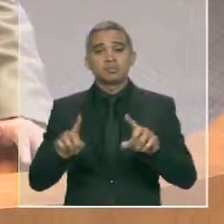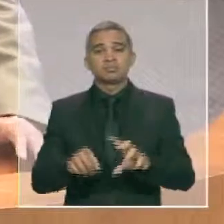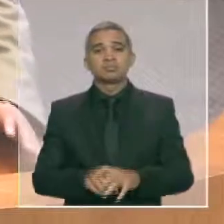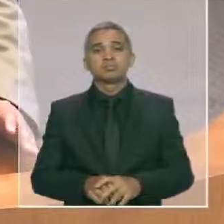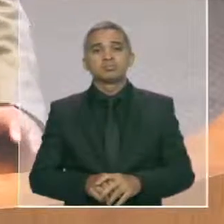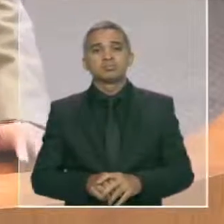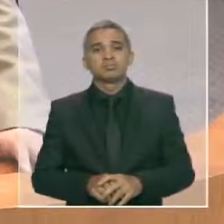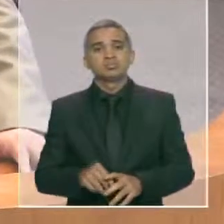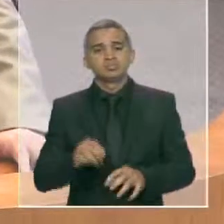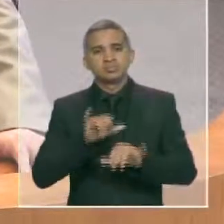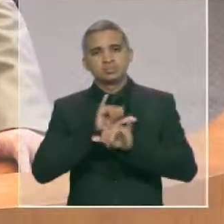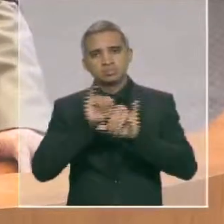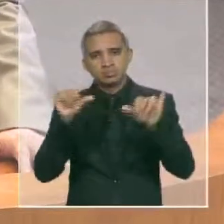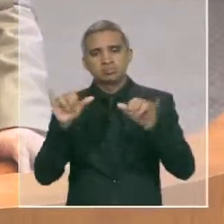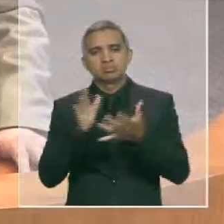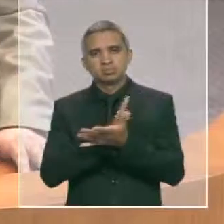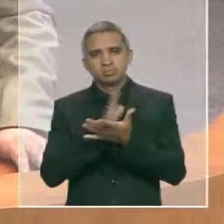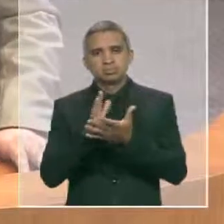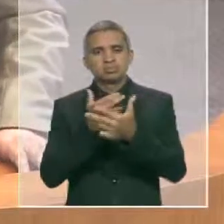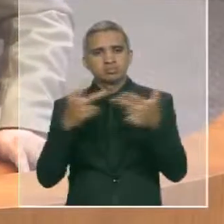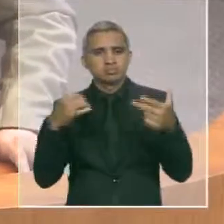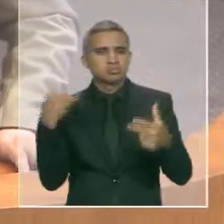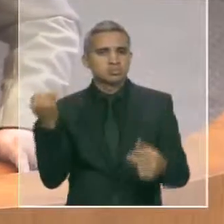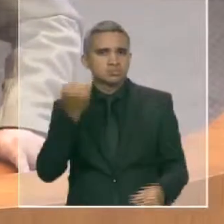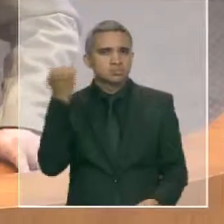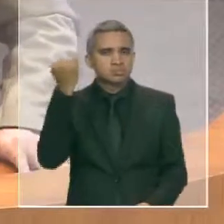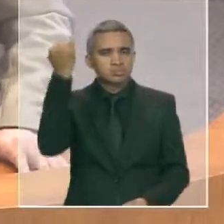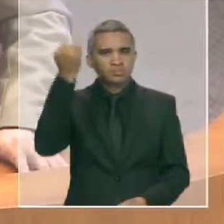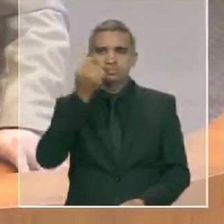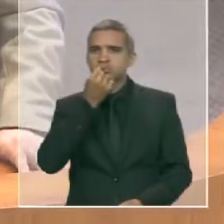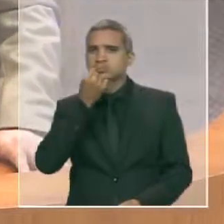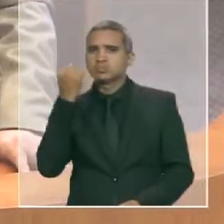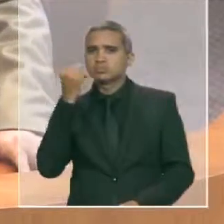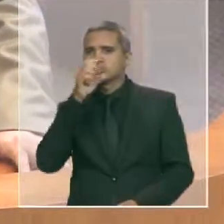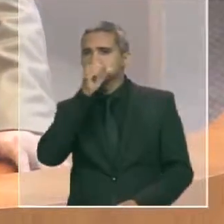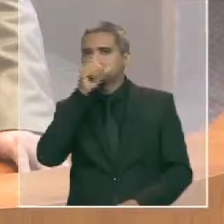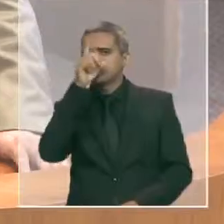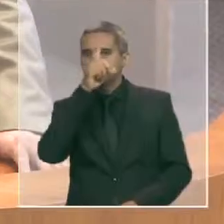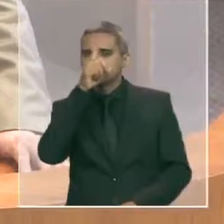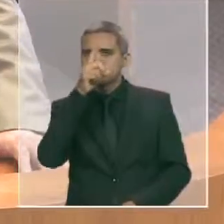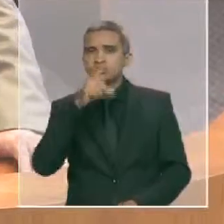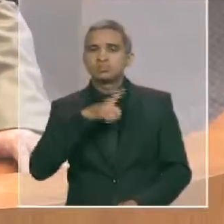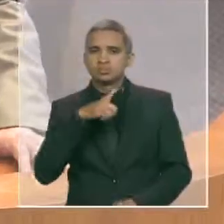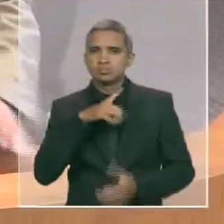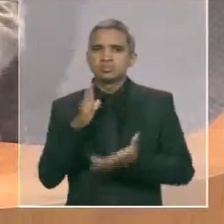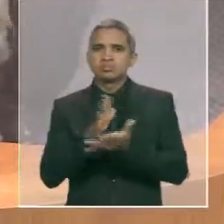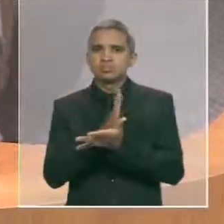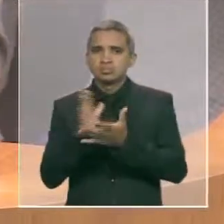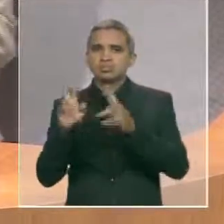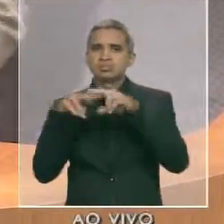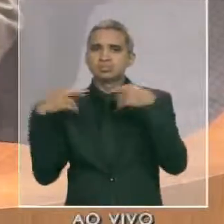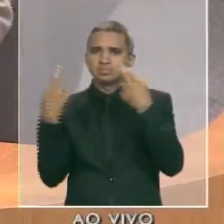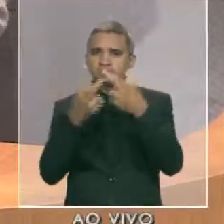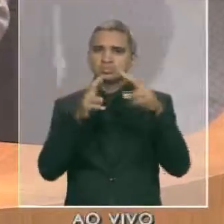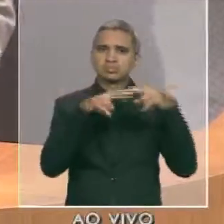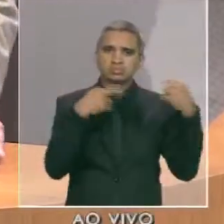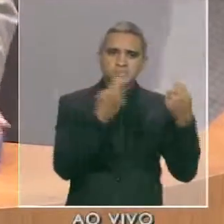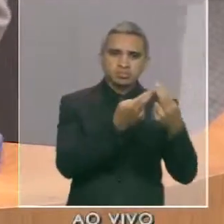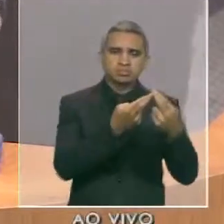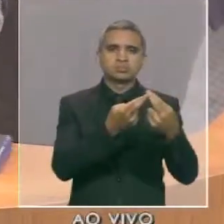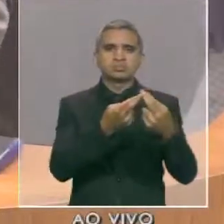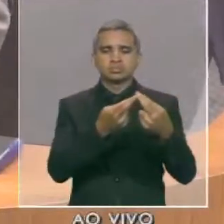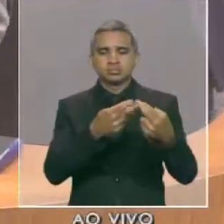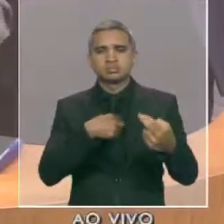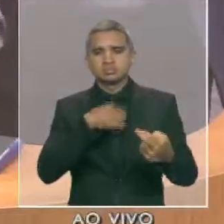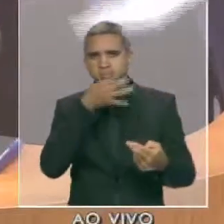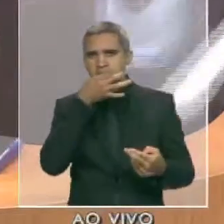alguns registros importantes do final de semana, até porque nós tivemos algumas reuniões que foram realmente, para nós,